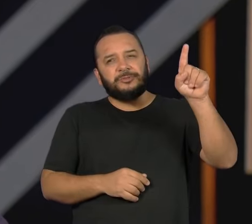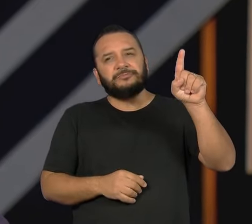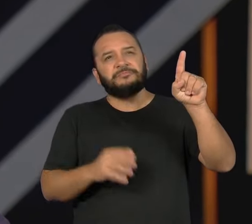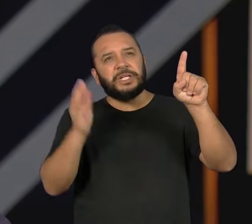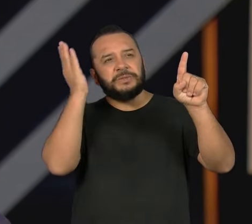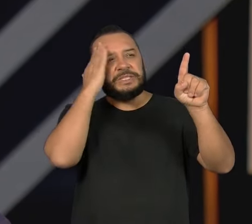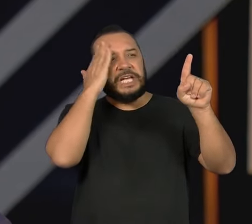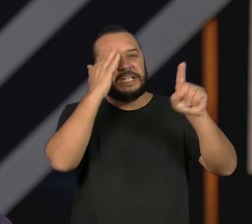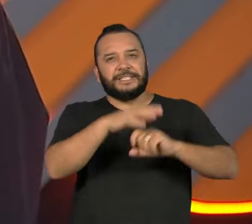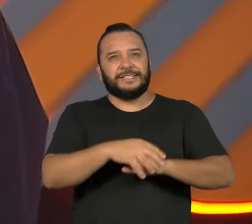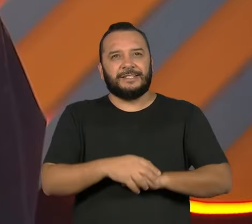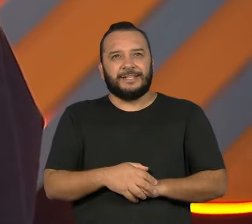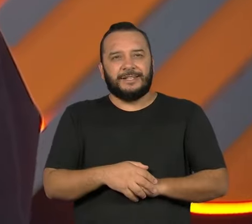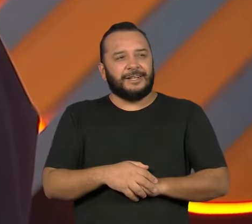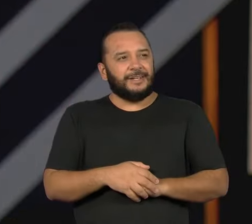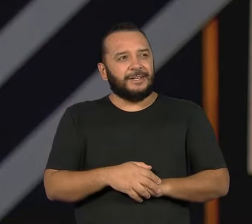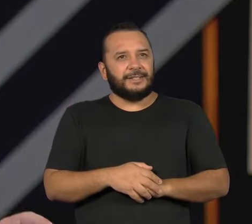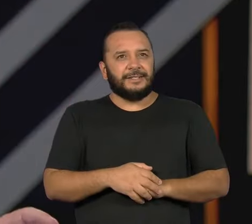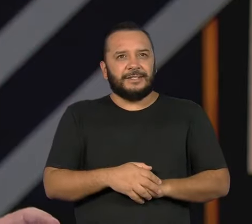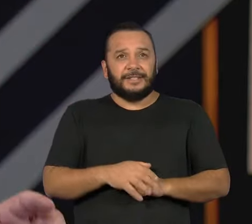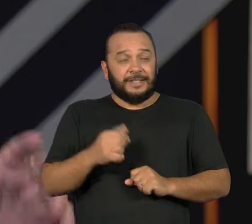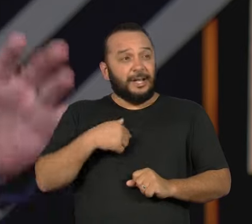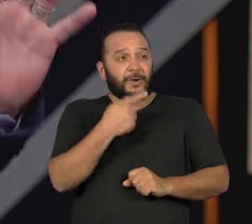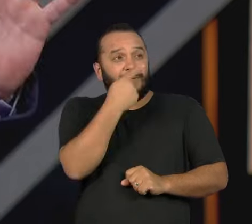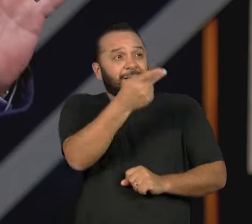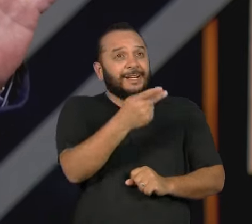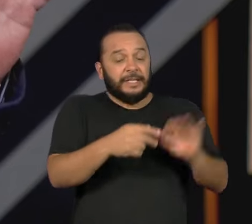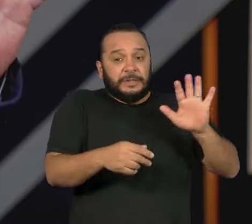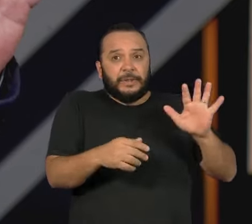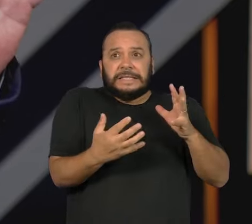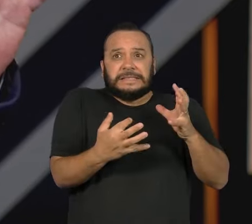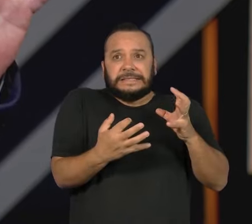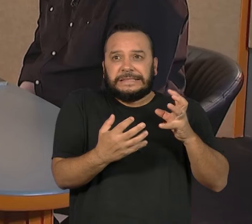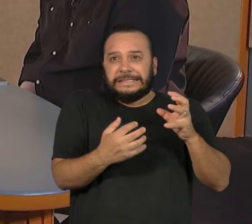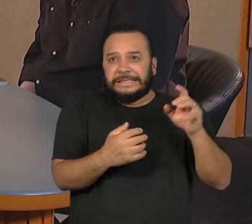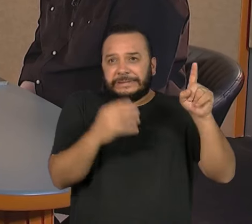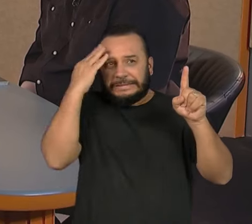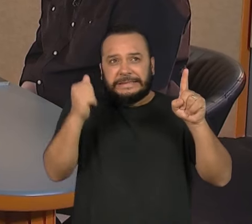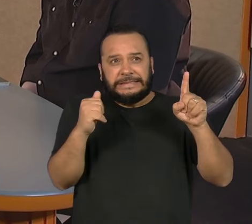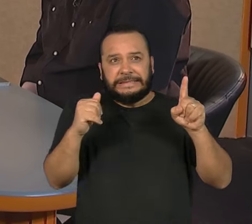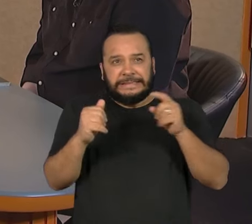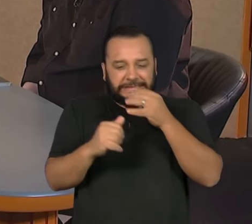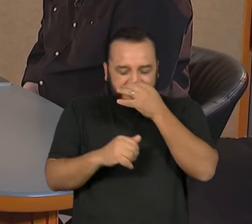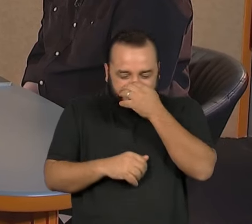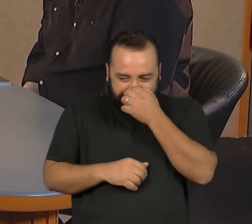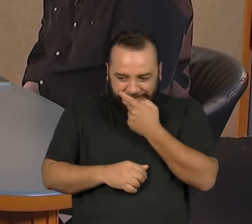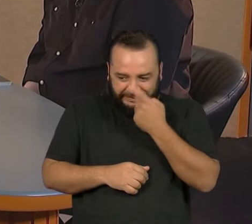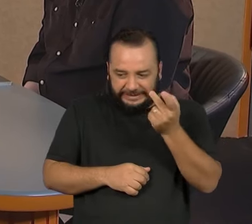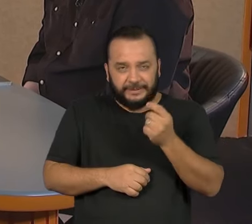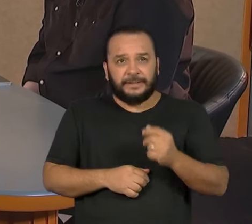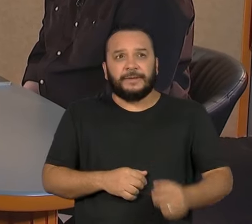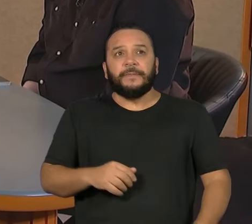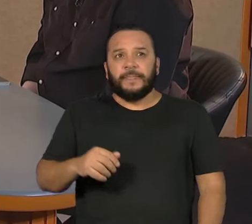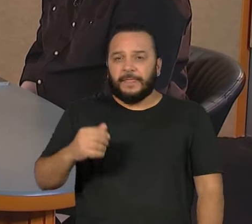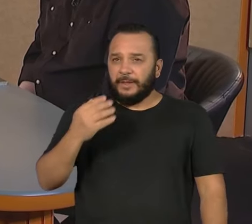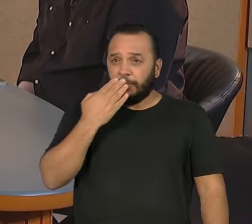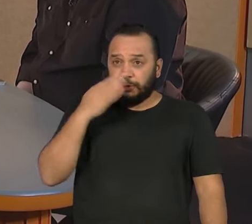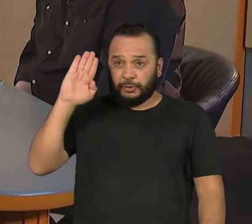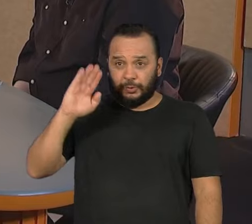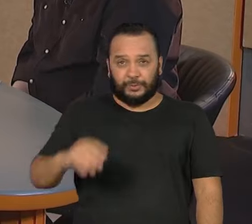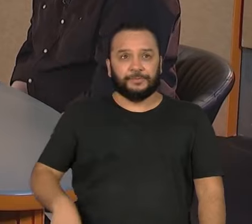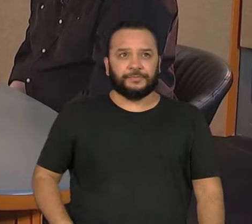sei. Mas eu falei, eu sei, assim, depois eu me arrependi, na hora, eu falei, pô, eu não devia ter falado. E ele falando assim,